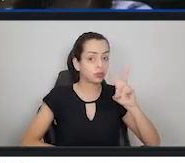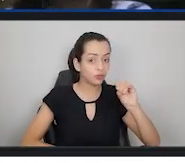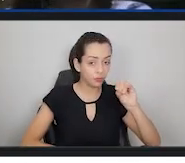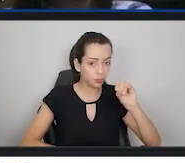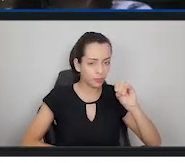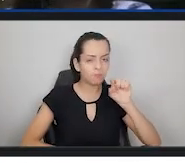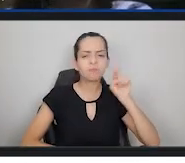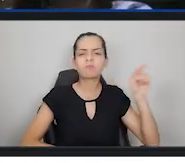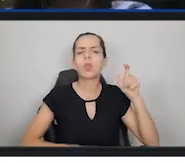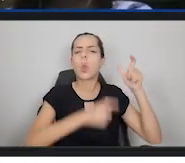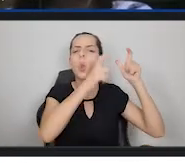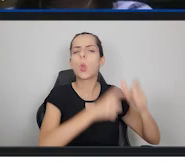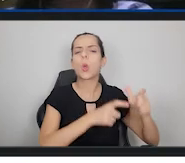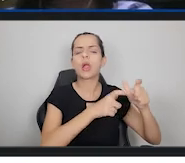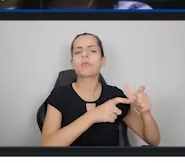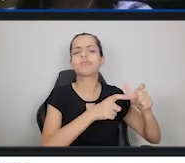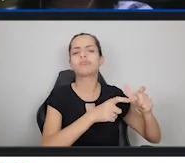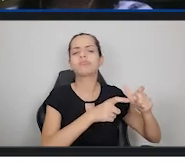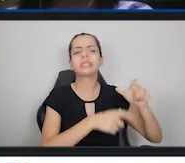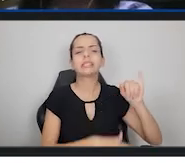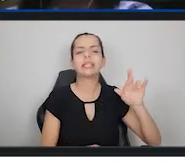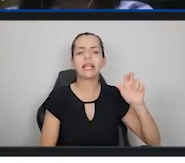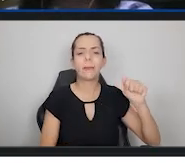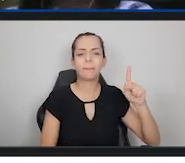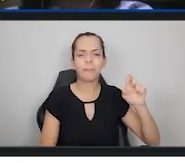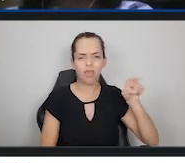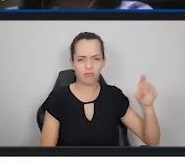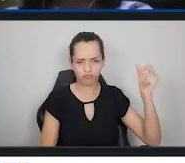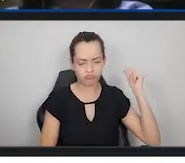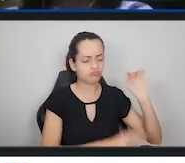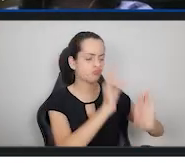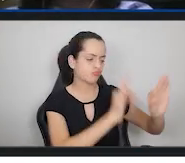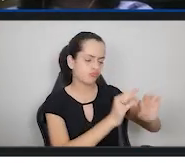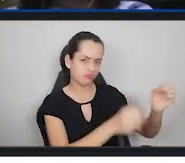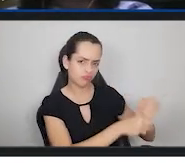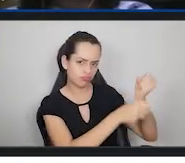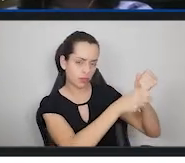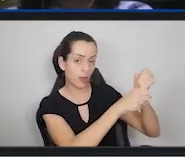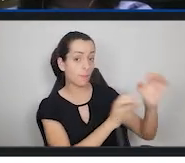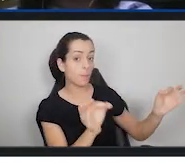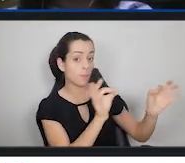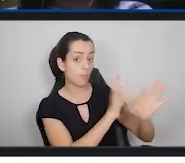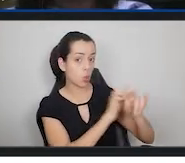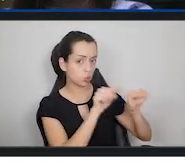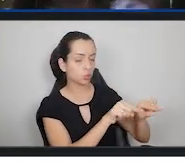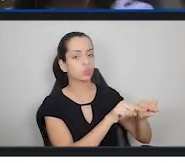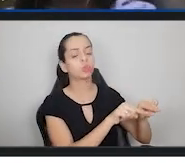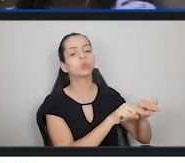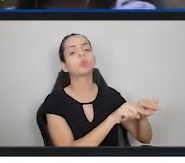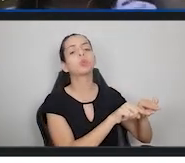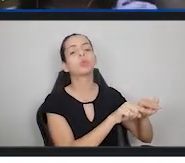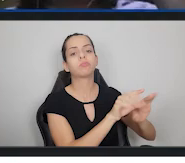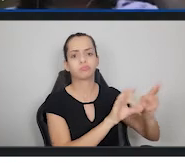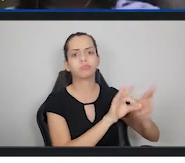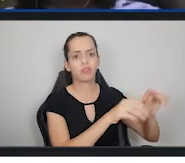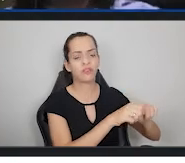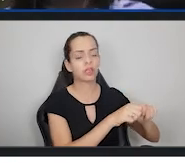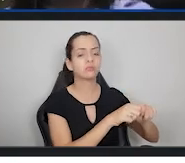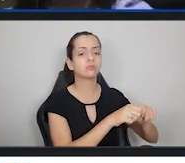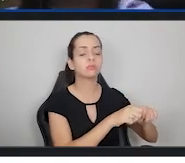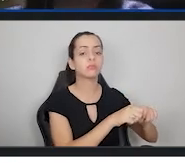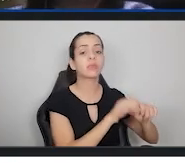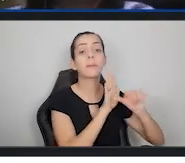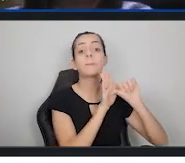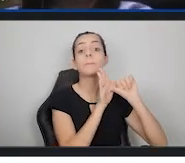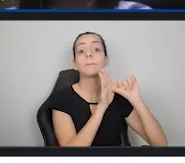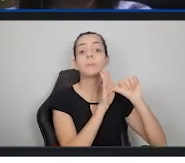função da circulação de corrente por um condutor. Detalhe, esse efeito capacitivo, quando a linha de Irapé ficou